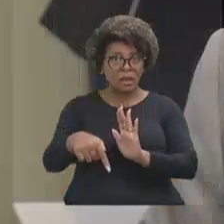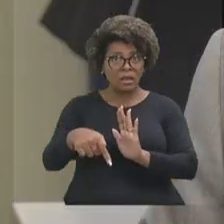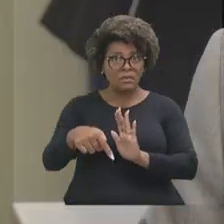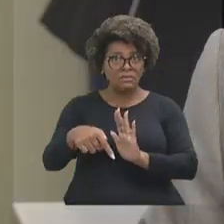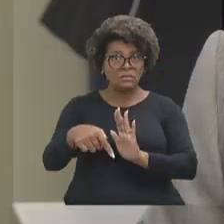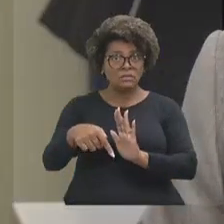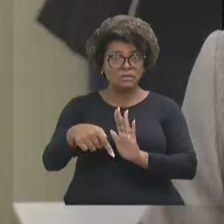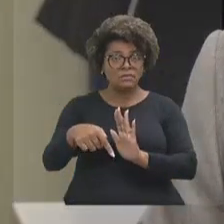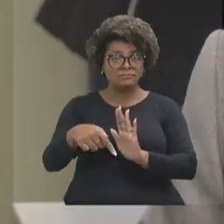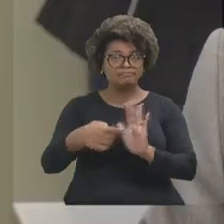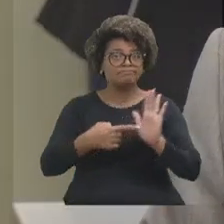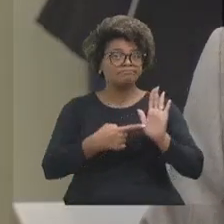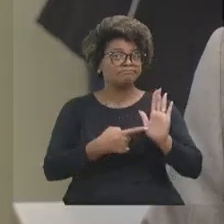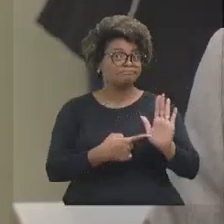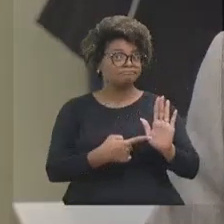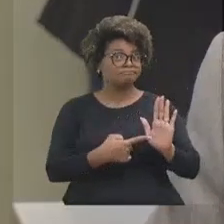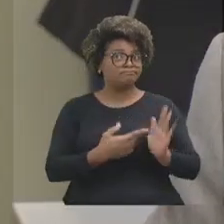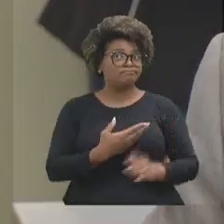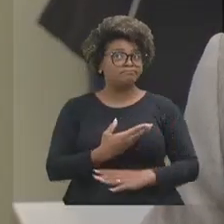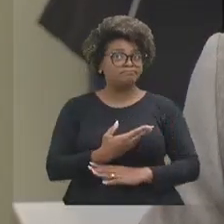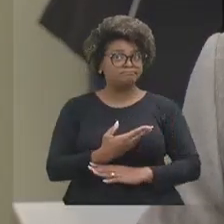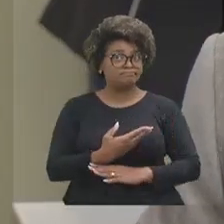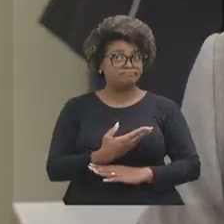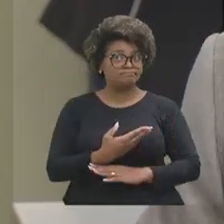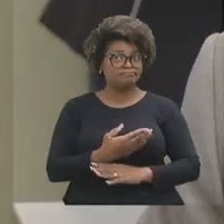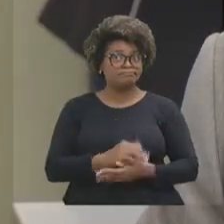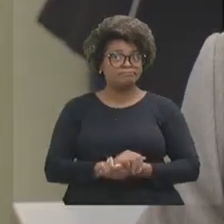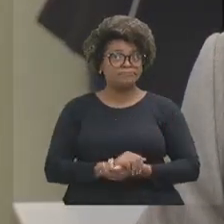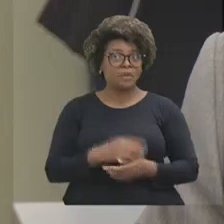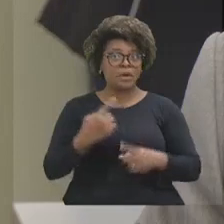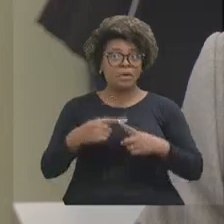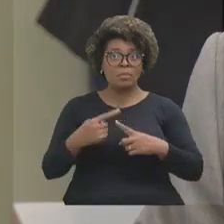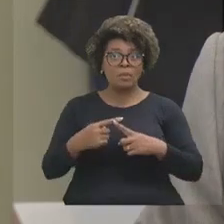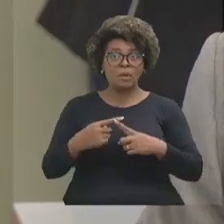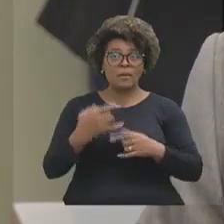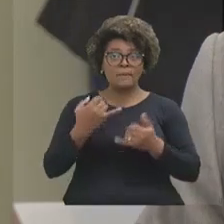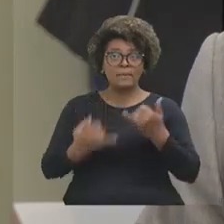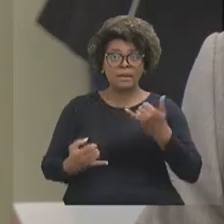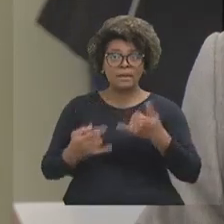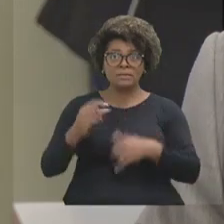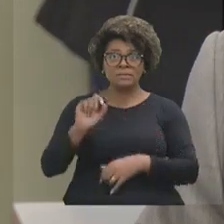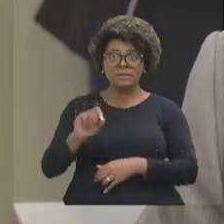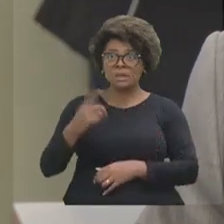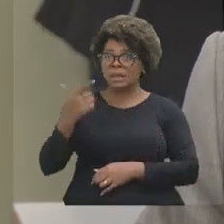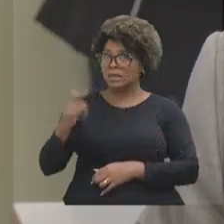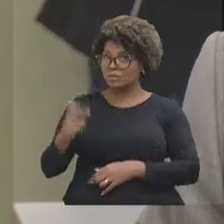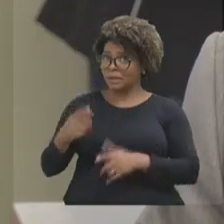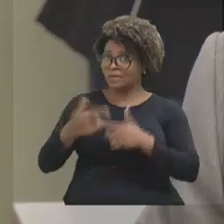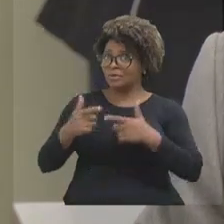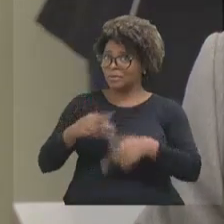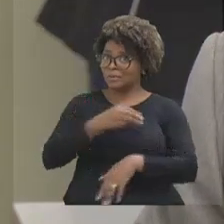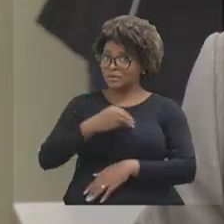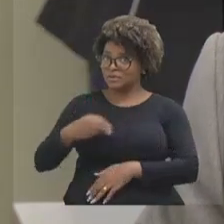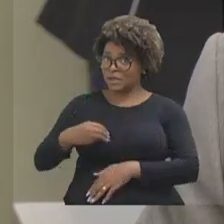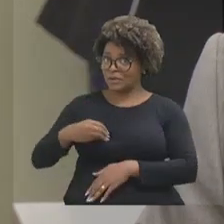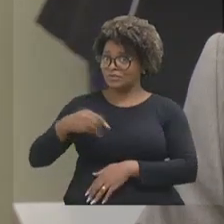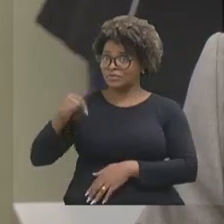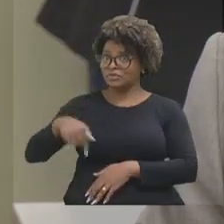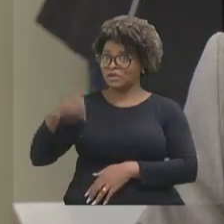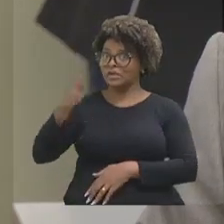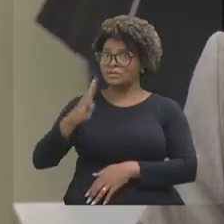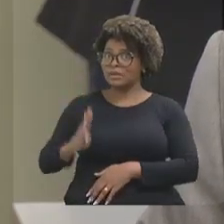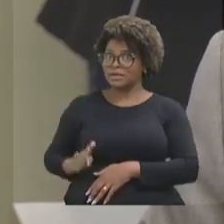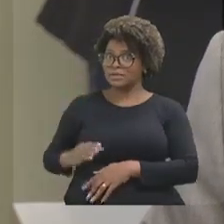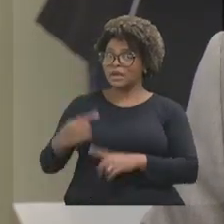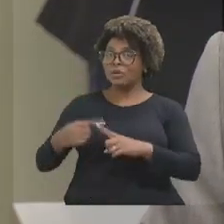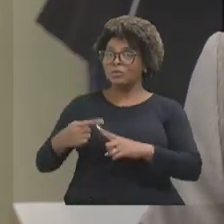interessante né porque parece que nós não temos problema de saúde no Brasil tanto que o ministério